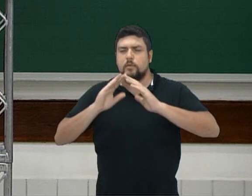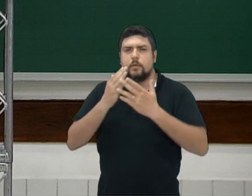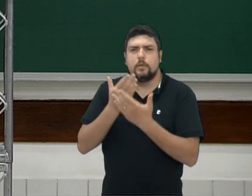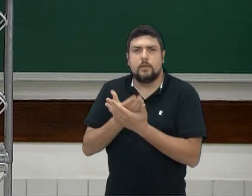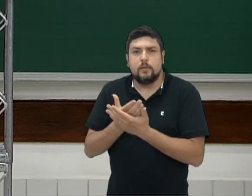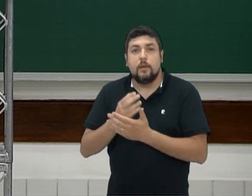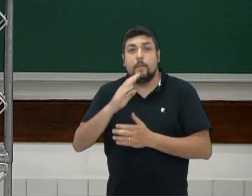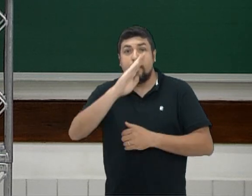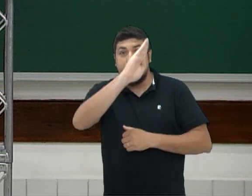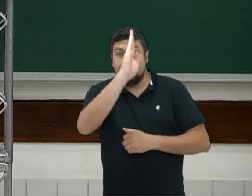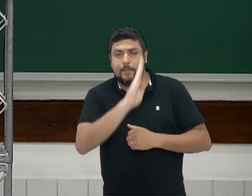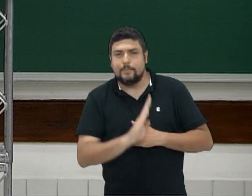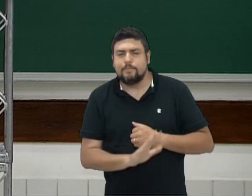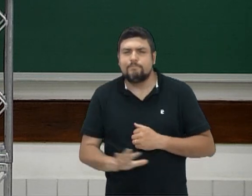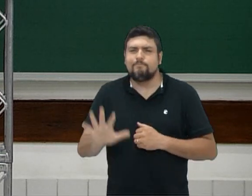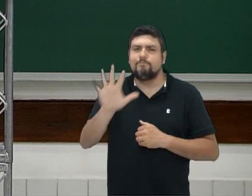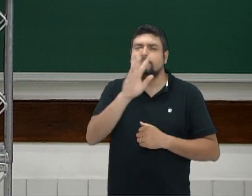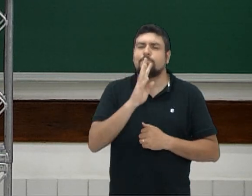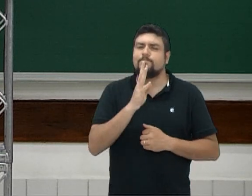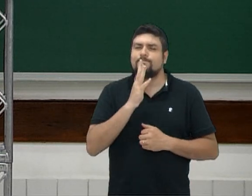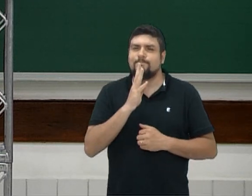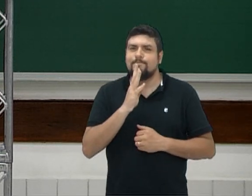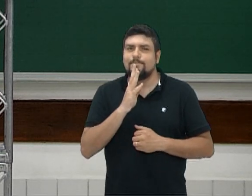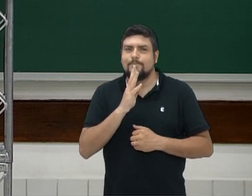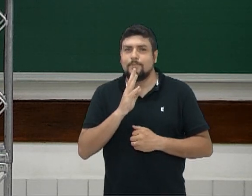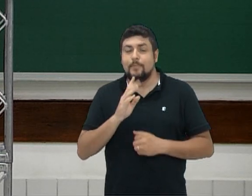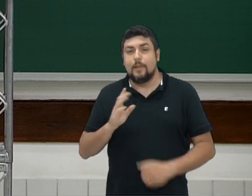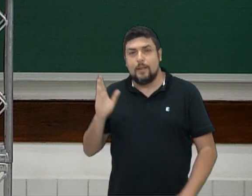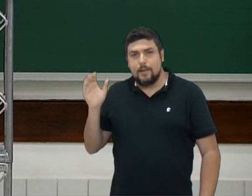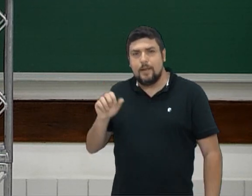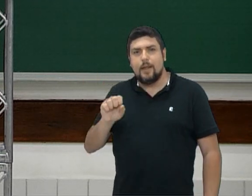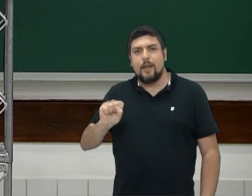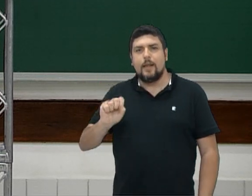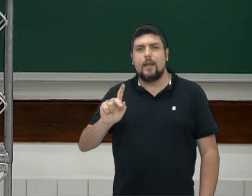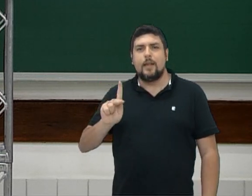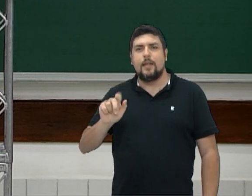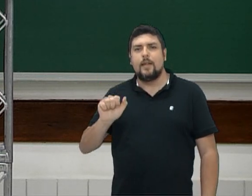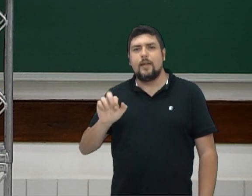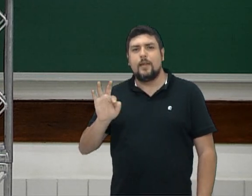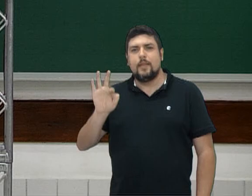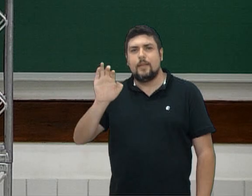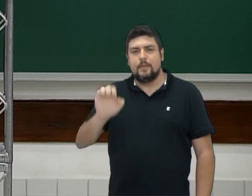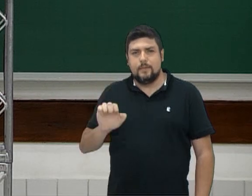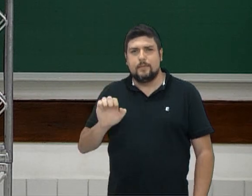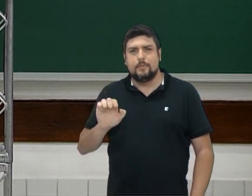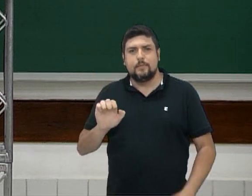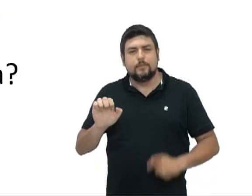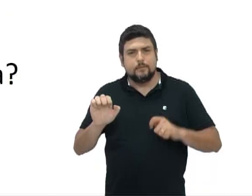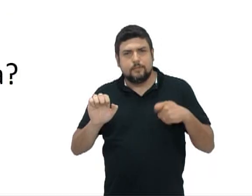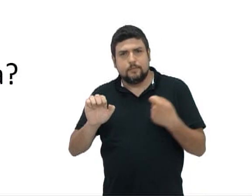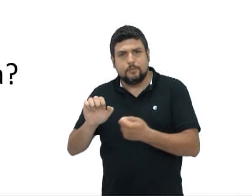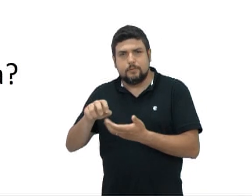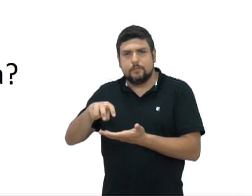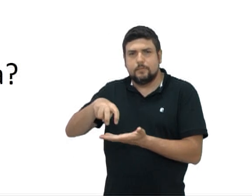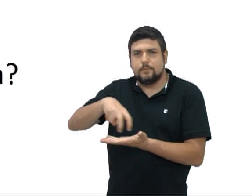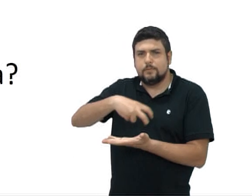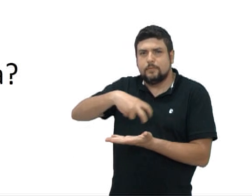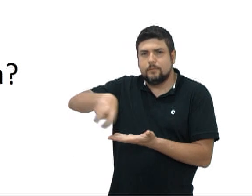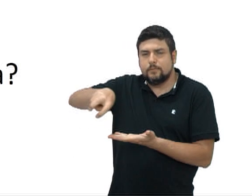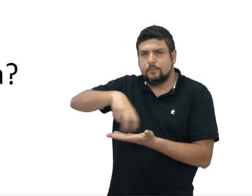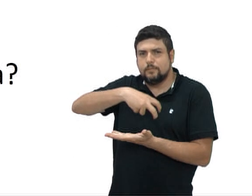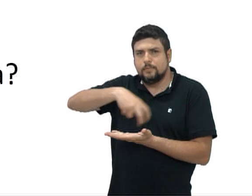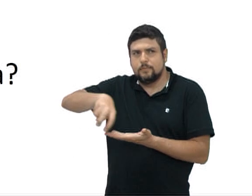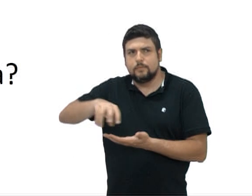modalidade chamada skate. E é sobre o skate que nós vamos falar hoje. Nós vamos começar essa aula de uma maneira